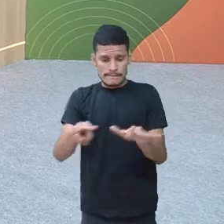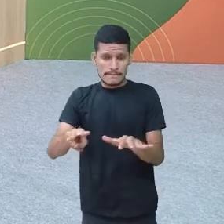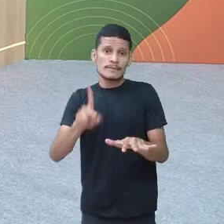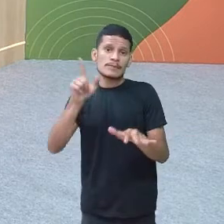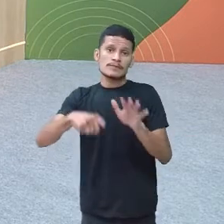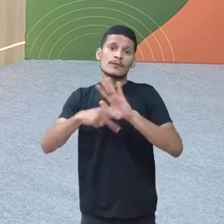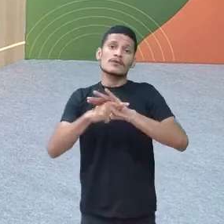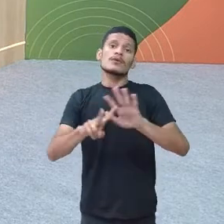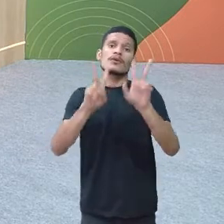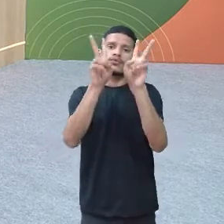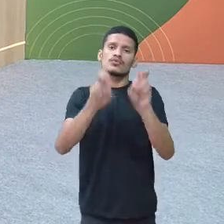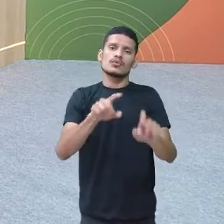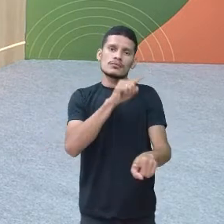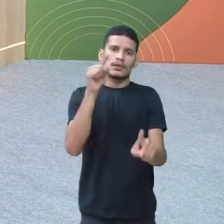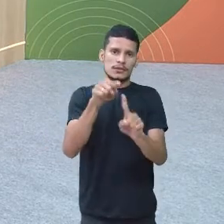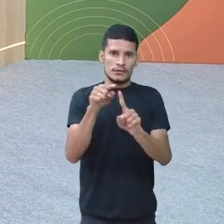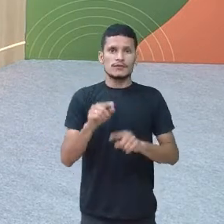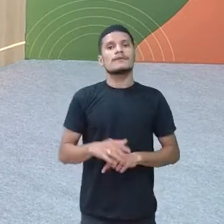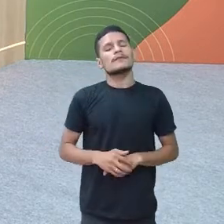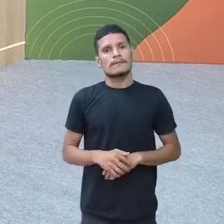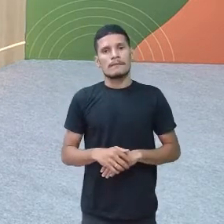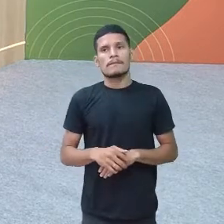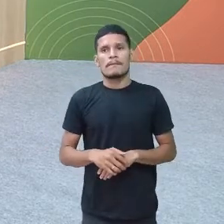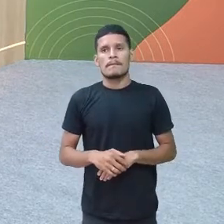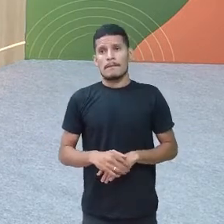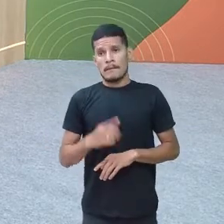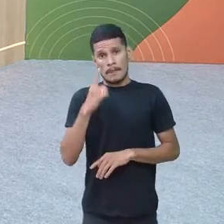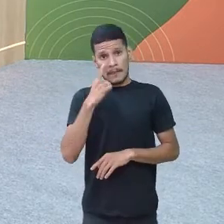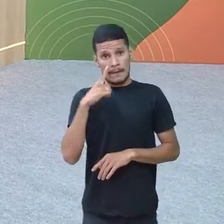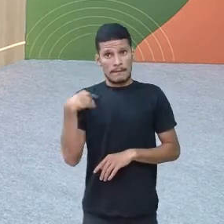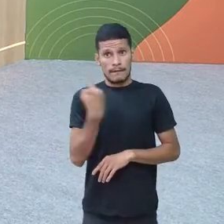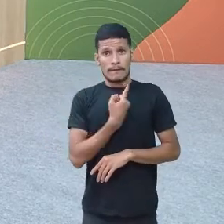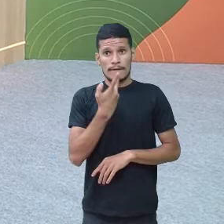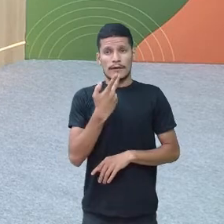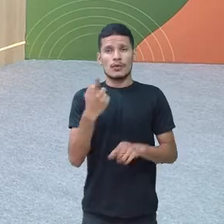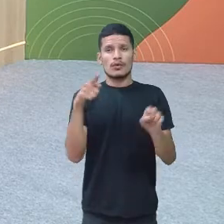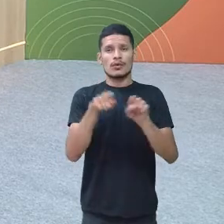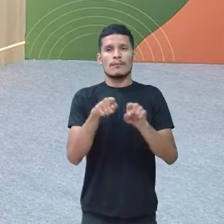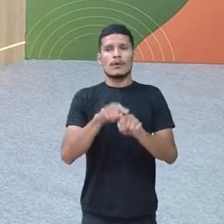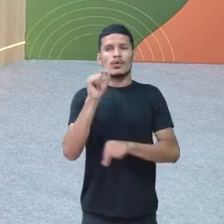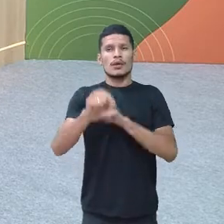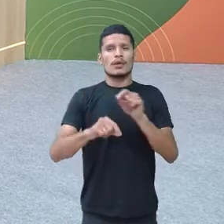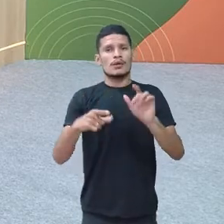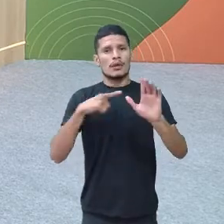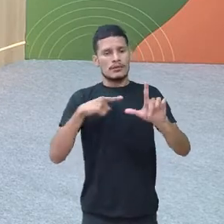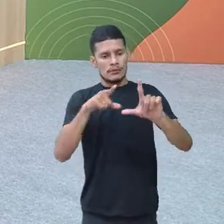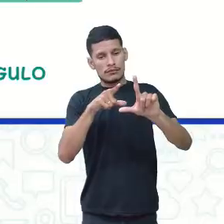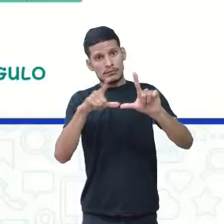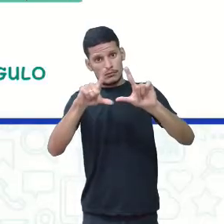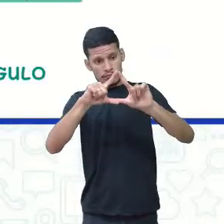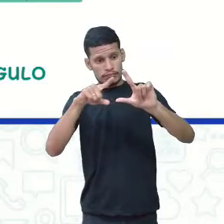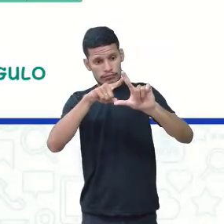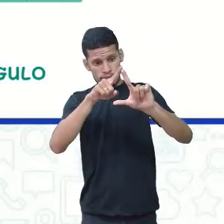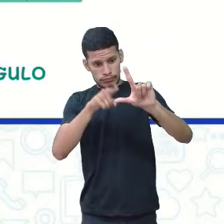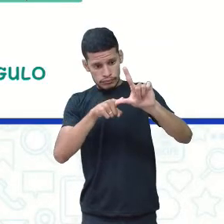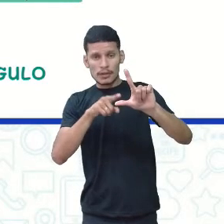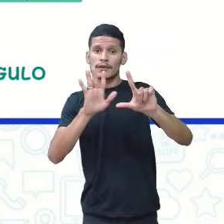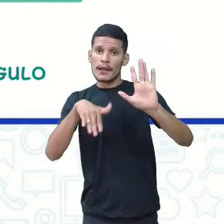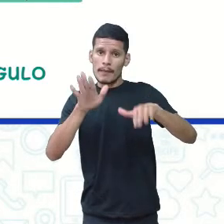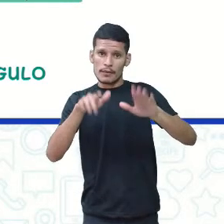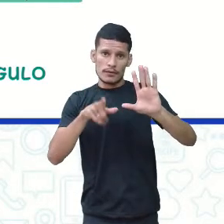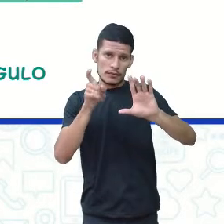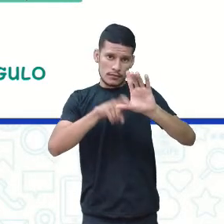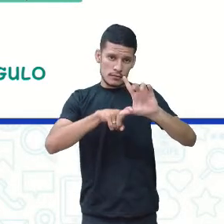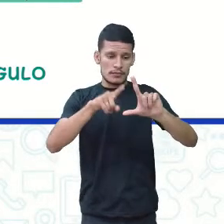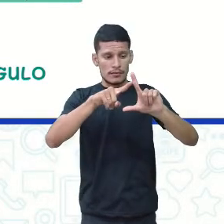assunto que é o objetivo dela, tá bom? Como a gente falou, eu posso classificar os triângulos de acordo com os ângulos e